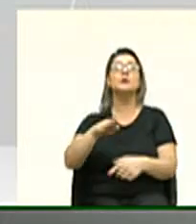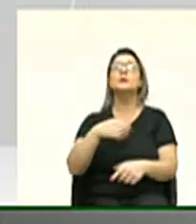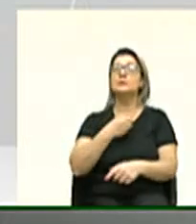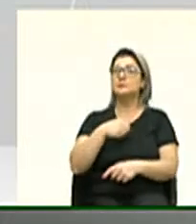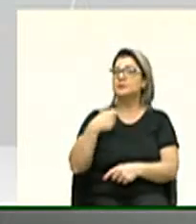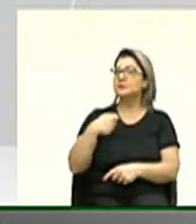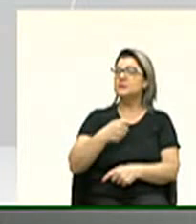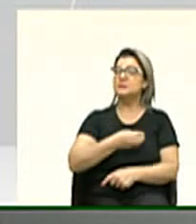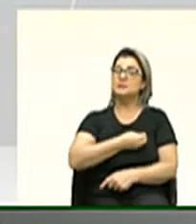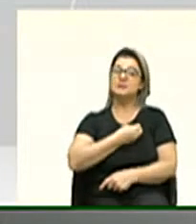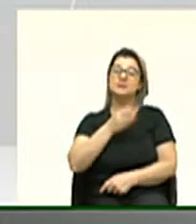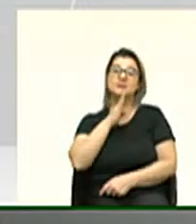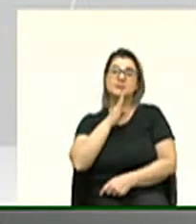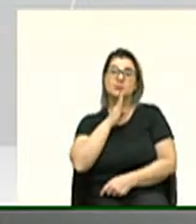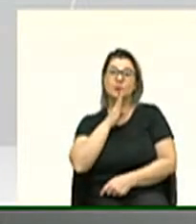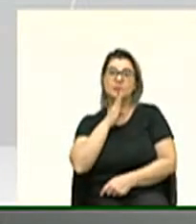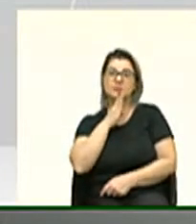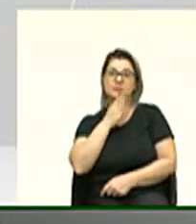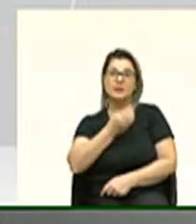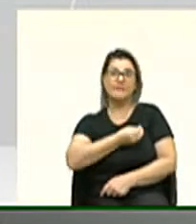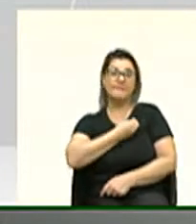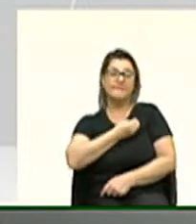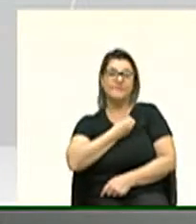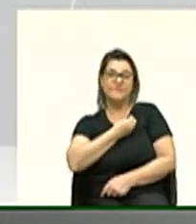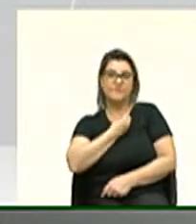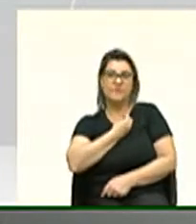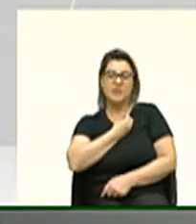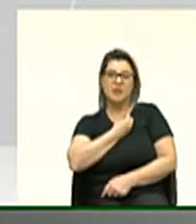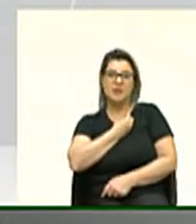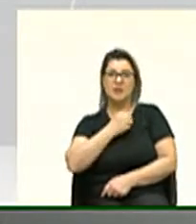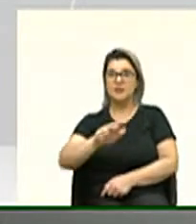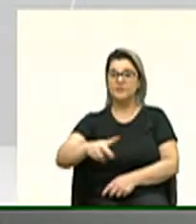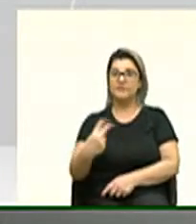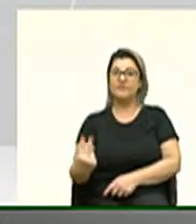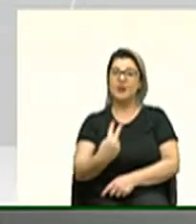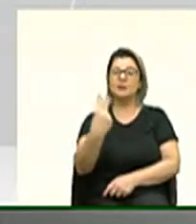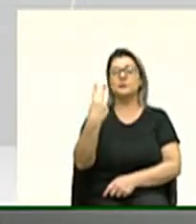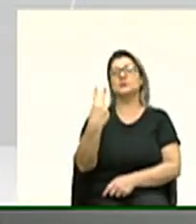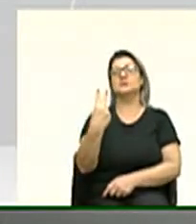valorizar, porque quem está de bicicleta está poluindo menos e está